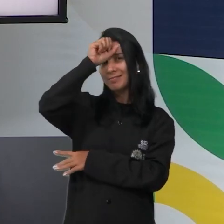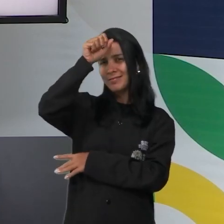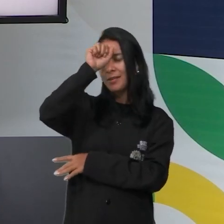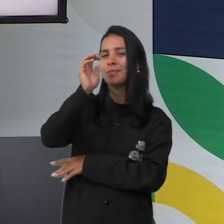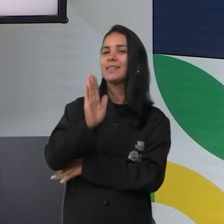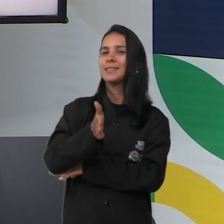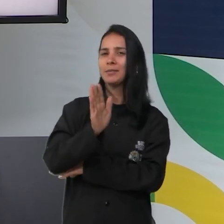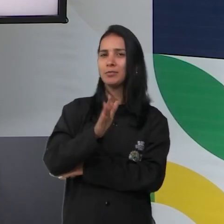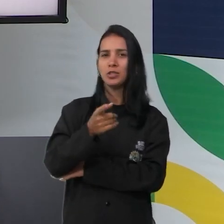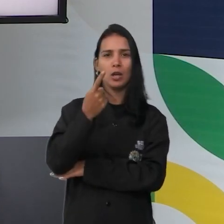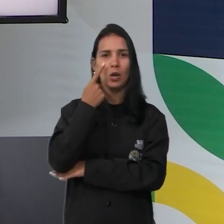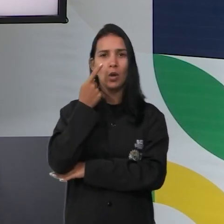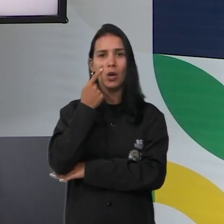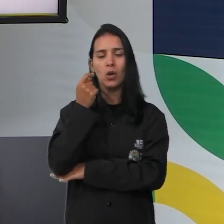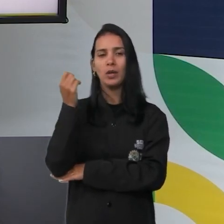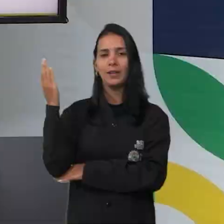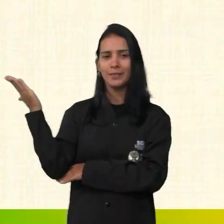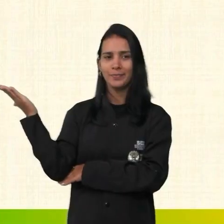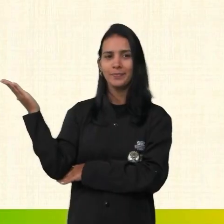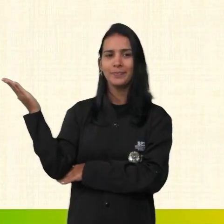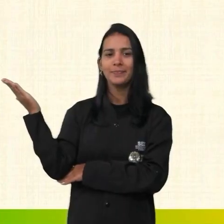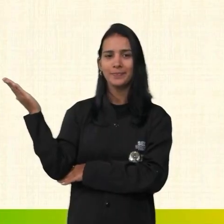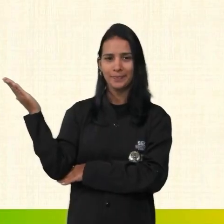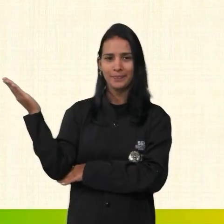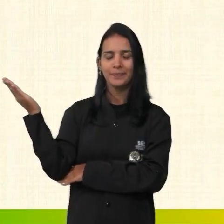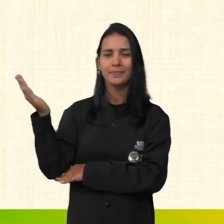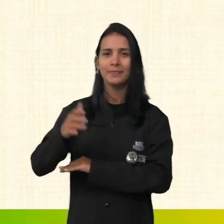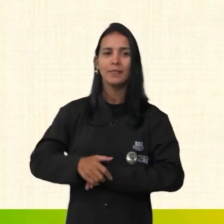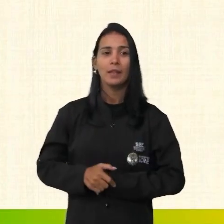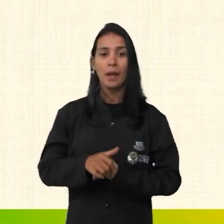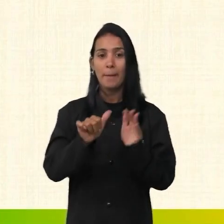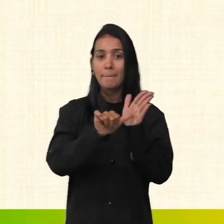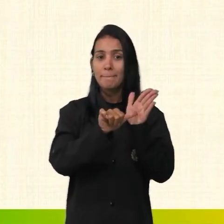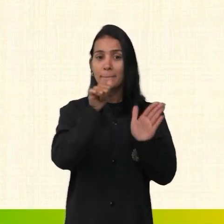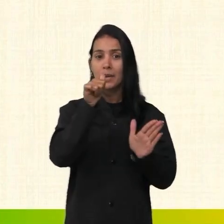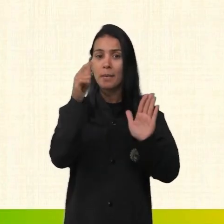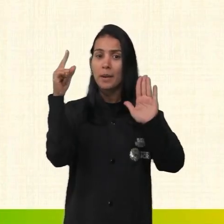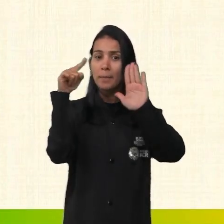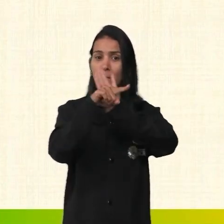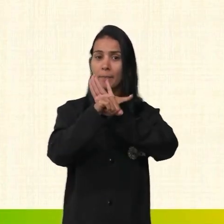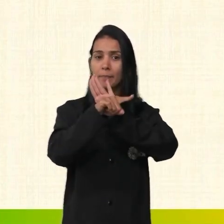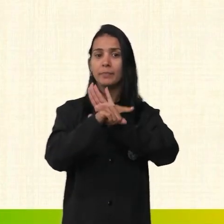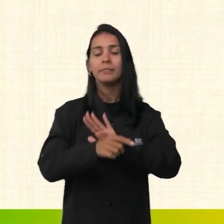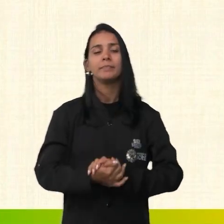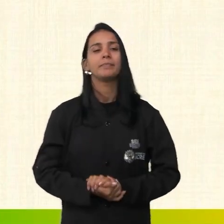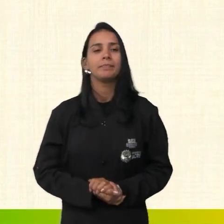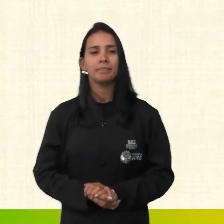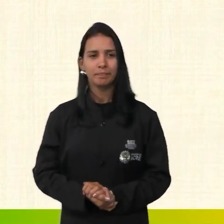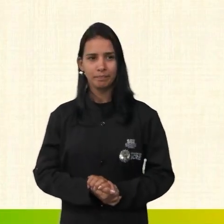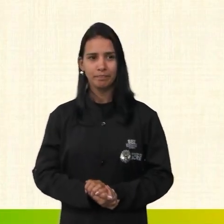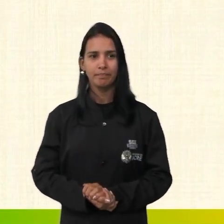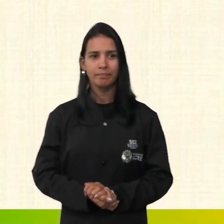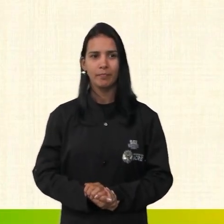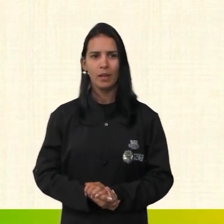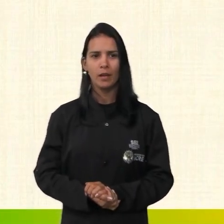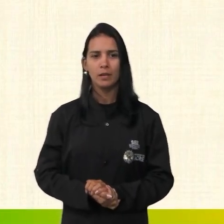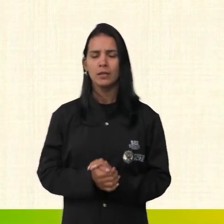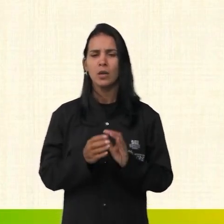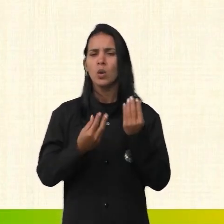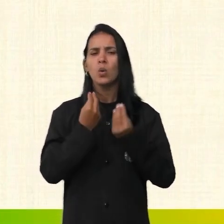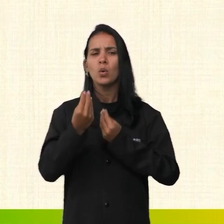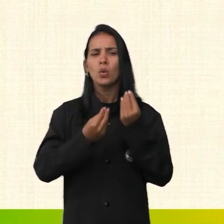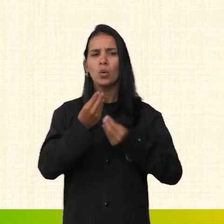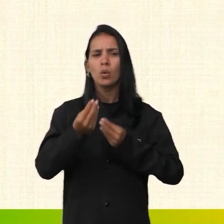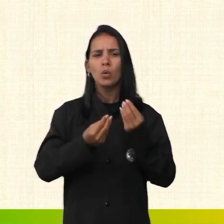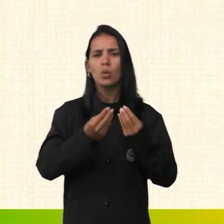Vamos agora comigo aqui na tela, nós vamos para a primeira questão e qual vai ser a atividade,